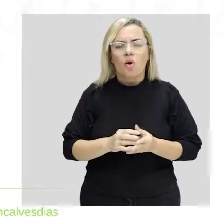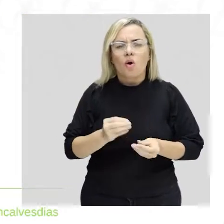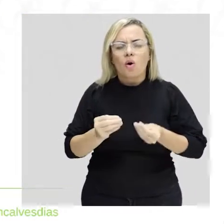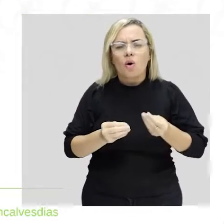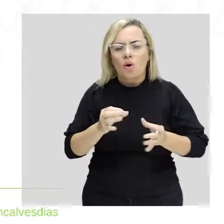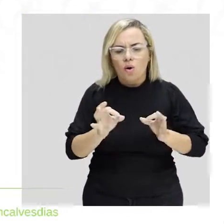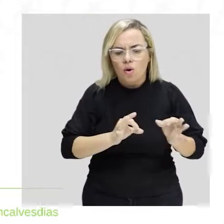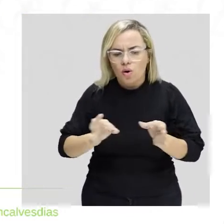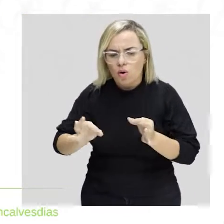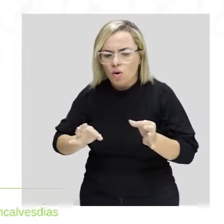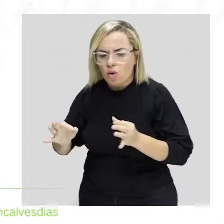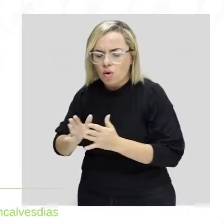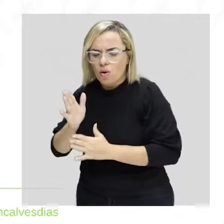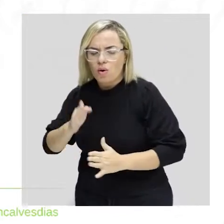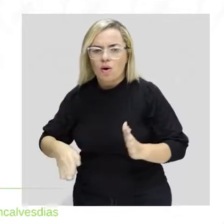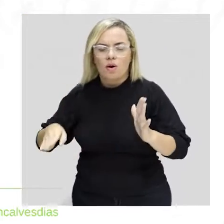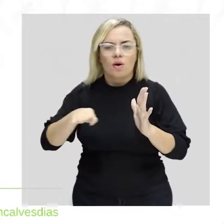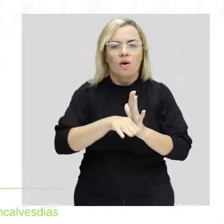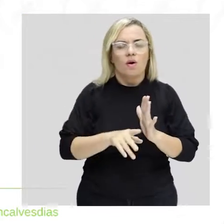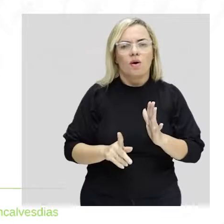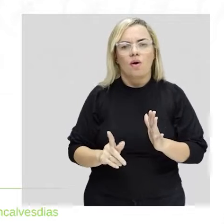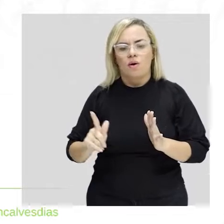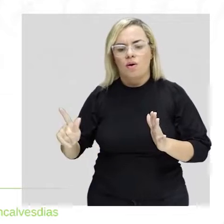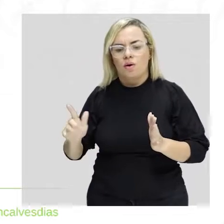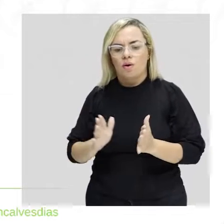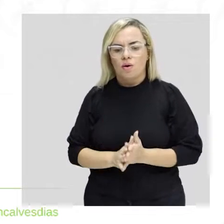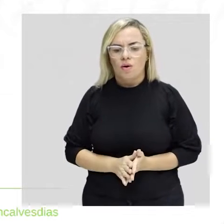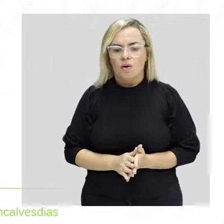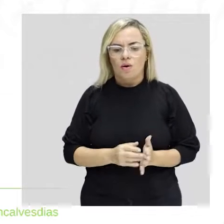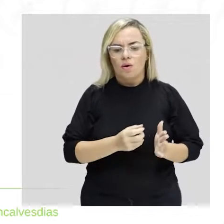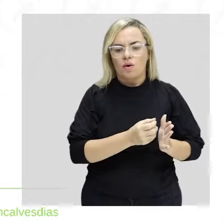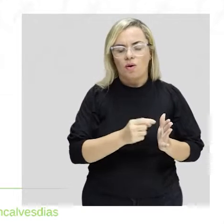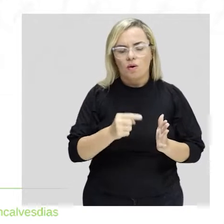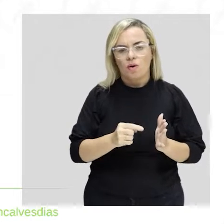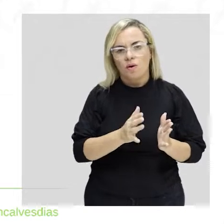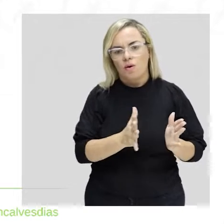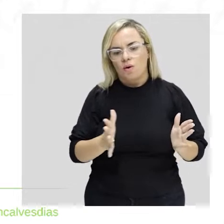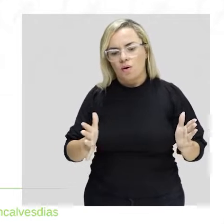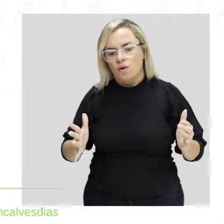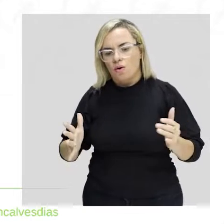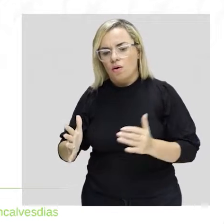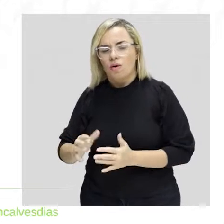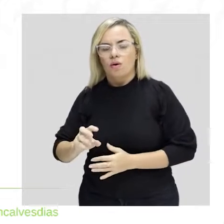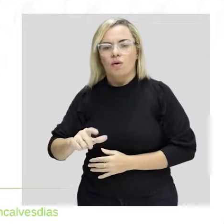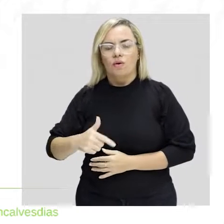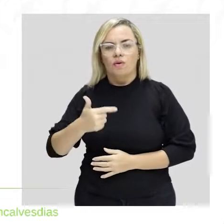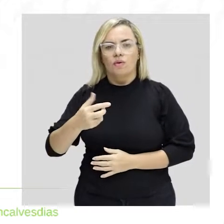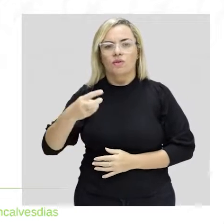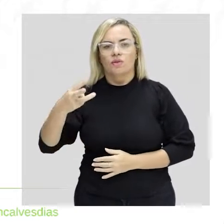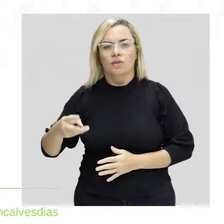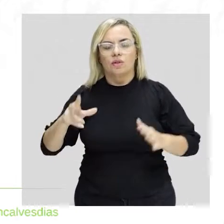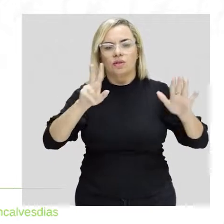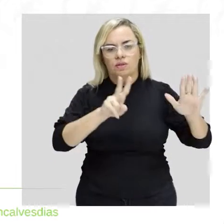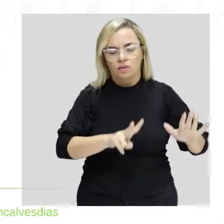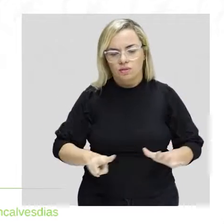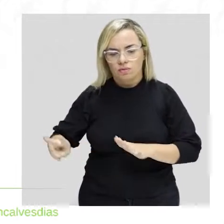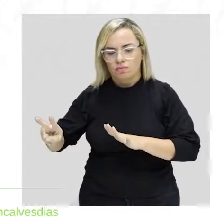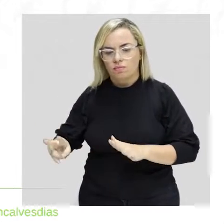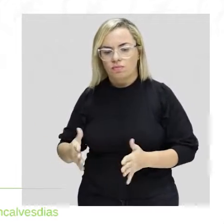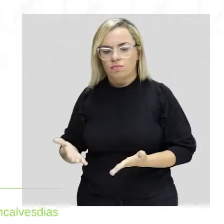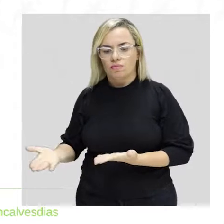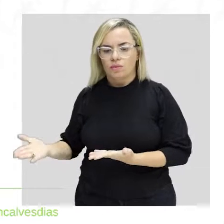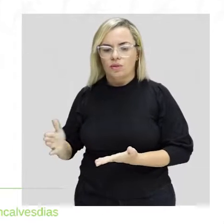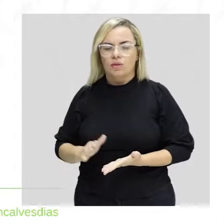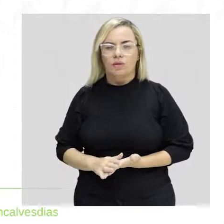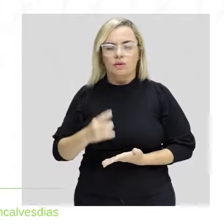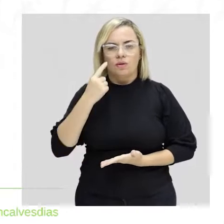regime, para chegar naquele peso, esse regime durou 23 semanas, tá? Então, vejam. Olha essa situação aí